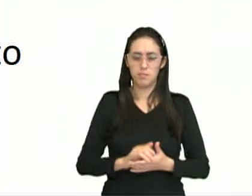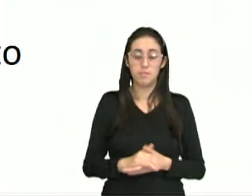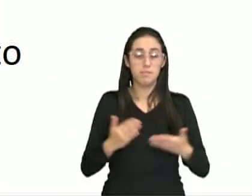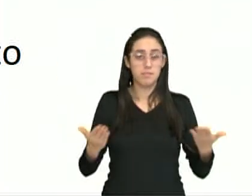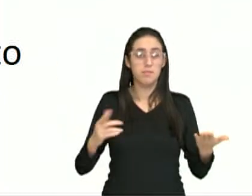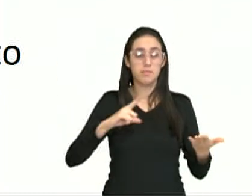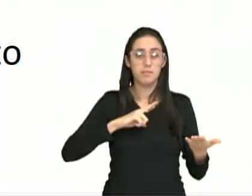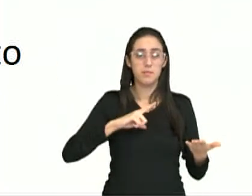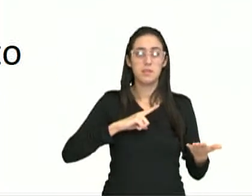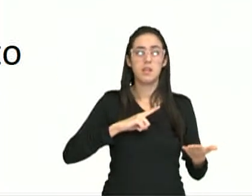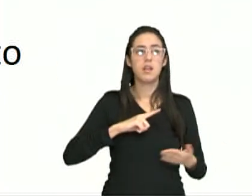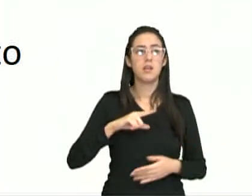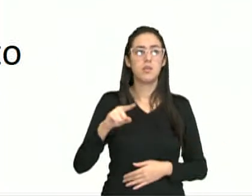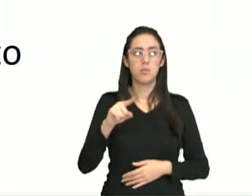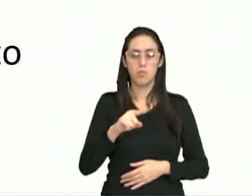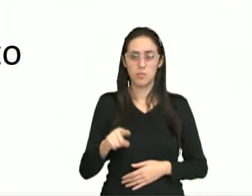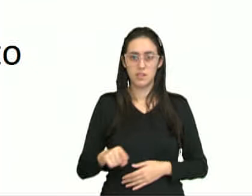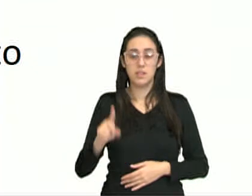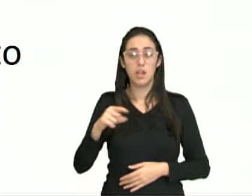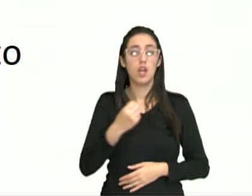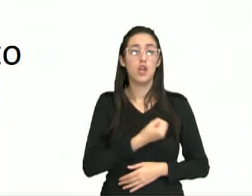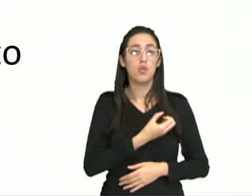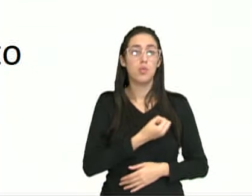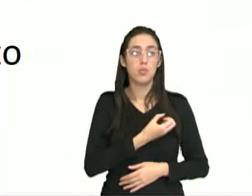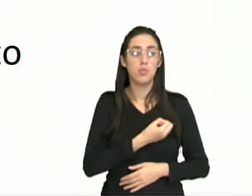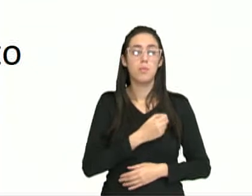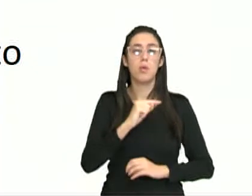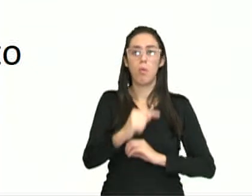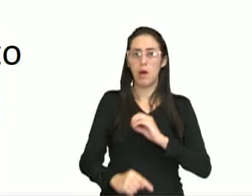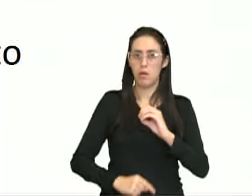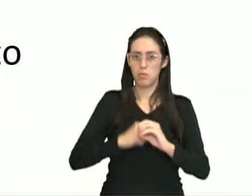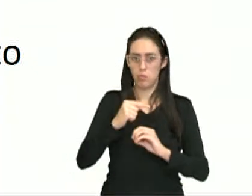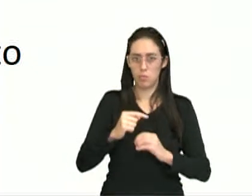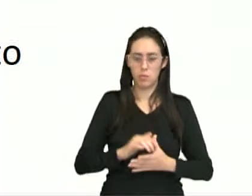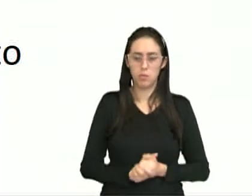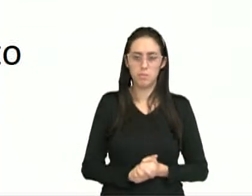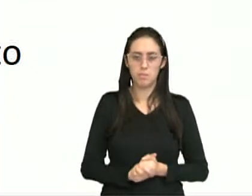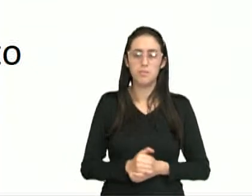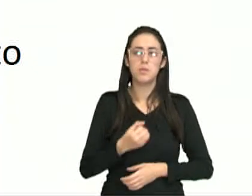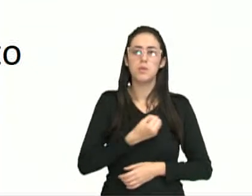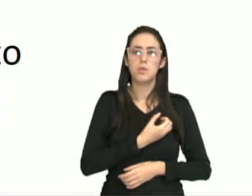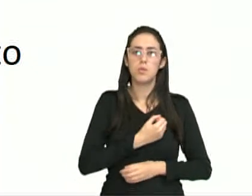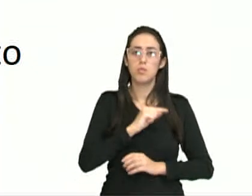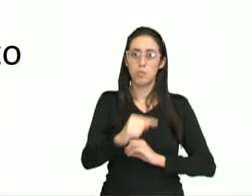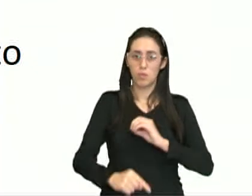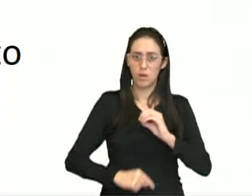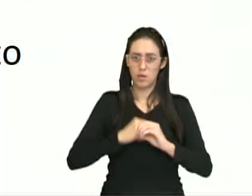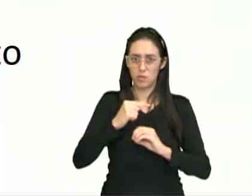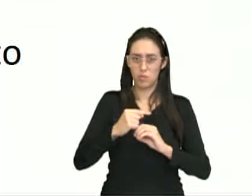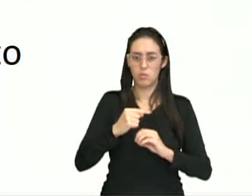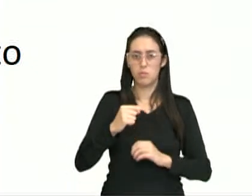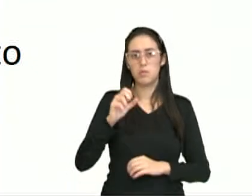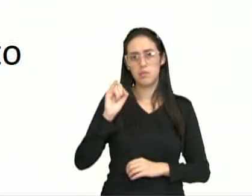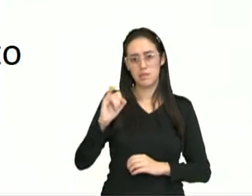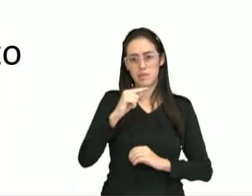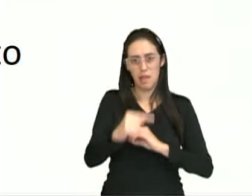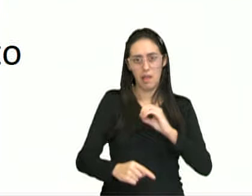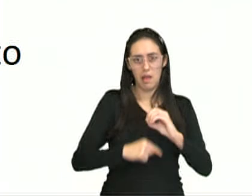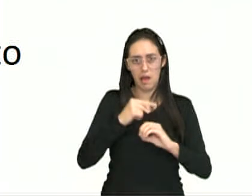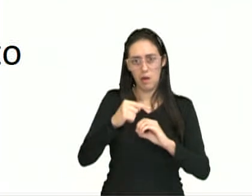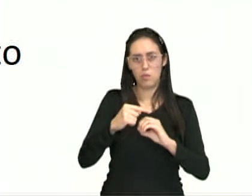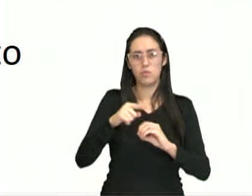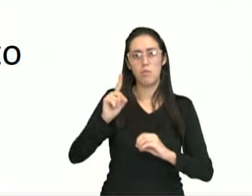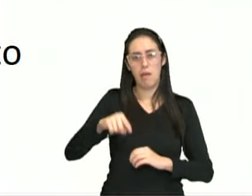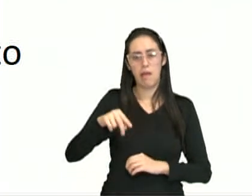o Z, que representa um número atômico, lembram disso? O número atômico para um átomo neutro, né, vai indicar